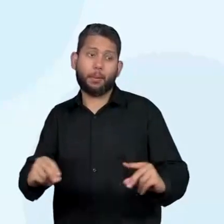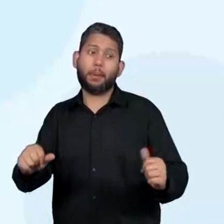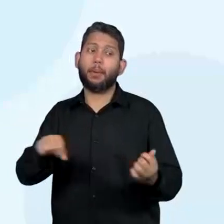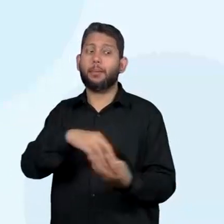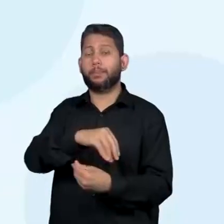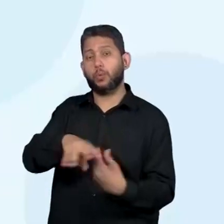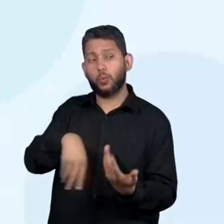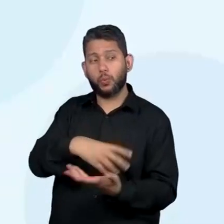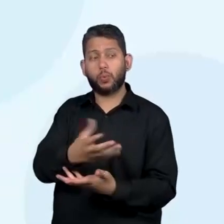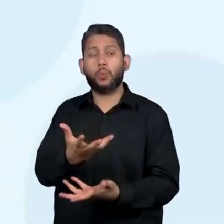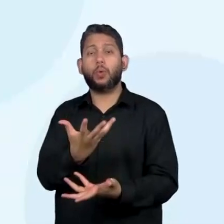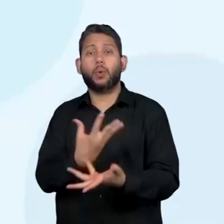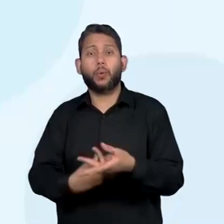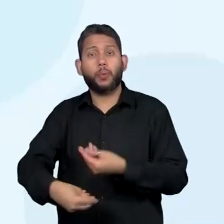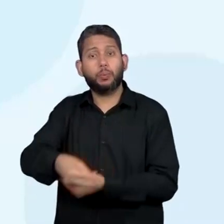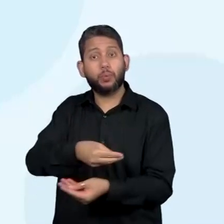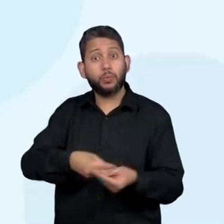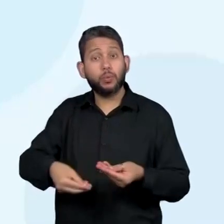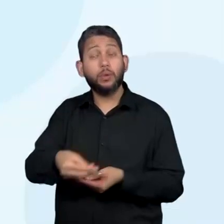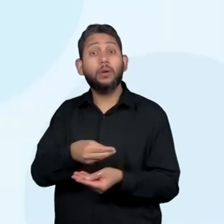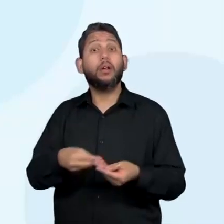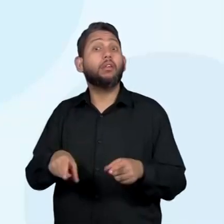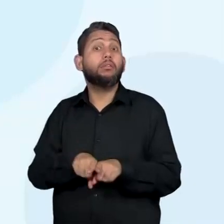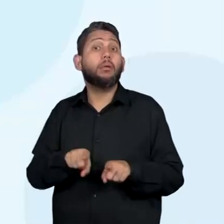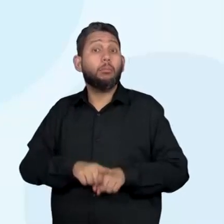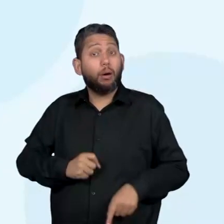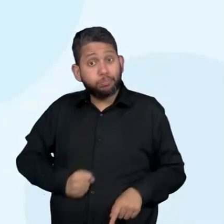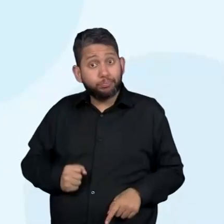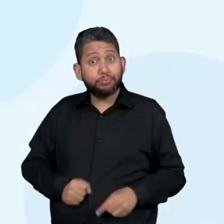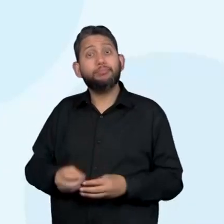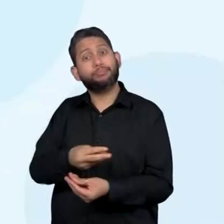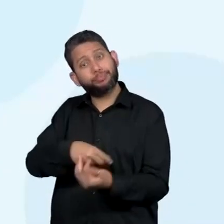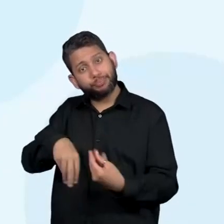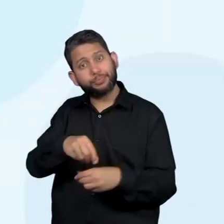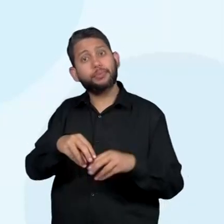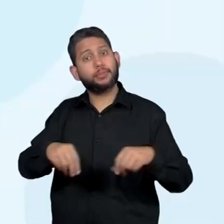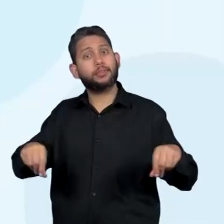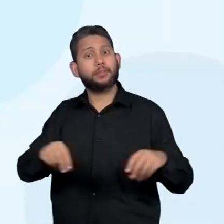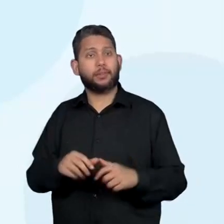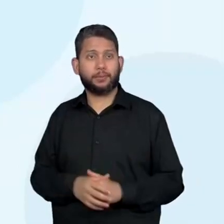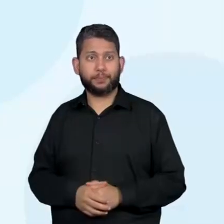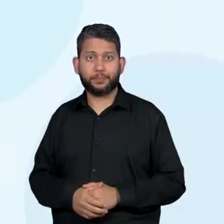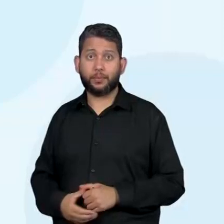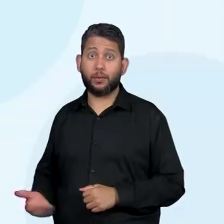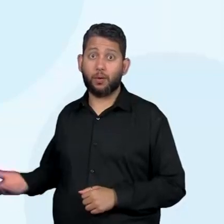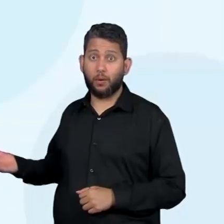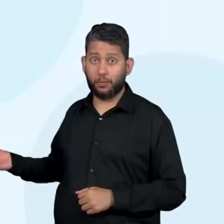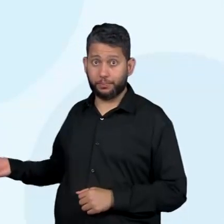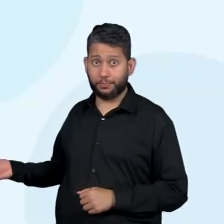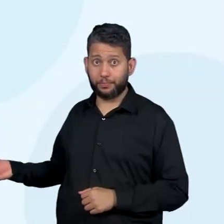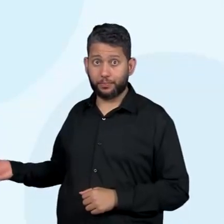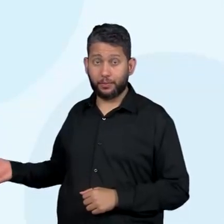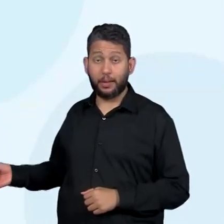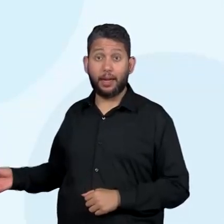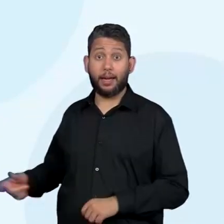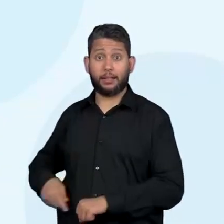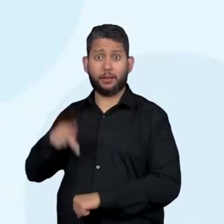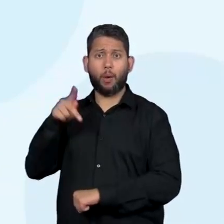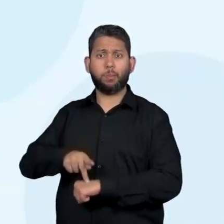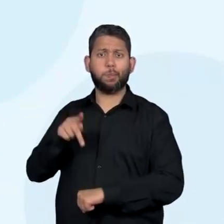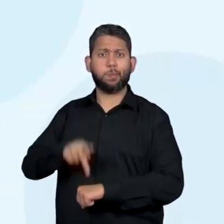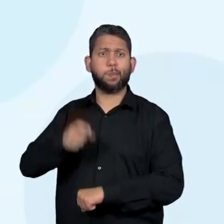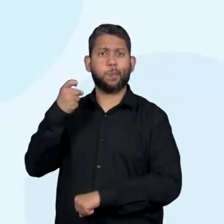já dito, nós vimos isso aí numa outra aula, Pro, que as rochas, tem aqui a rocha matriz ou a rocha mãe, essa que está aqui bem